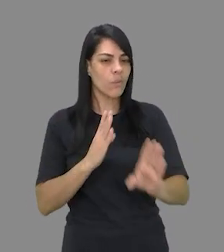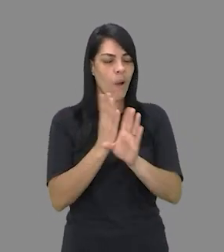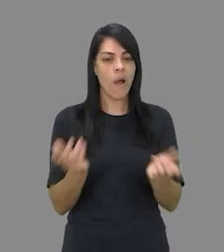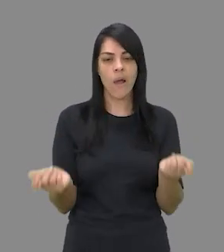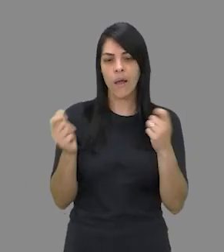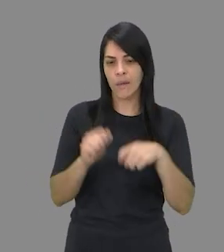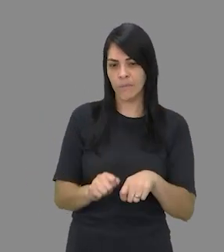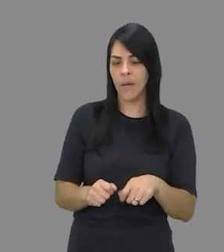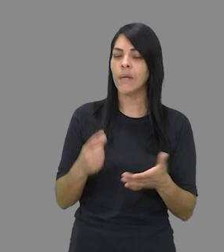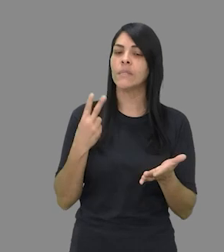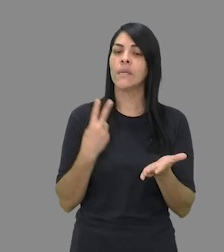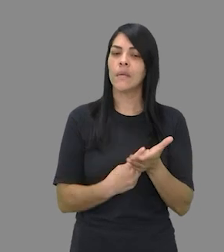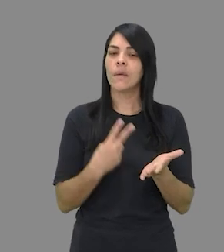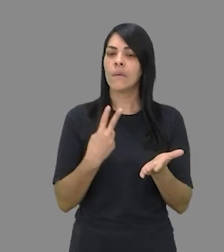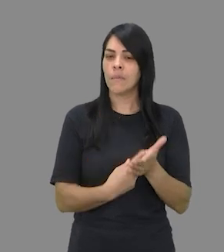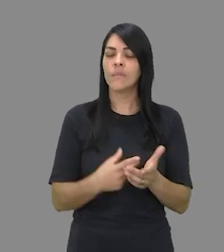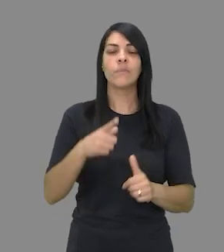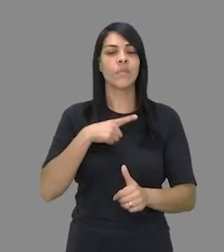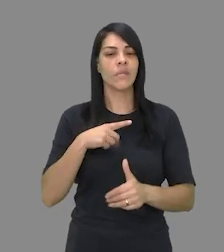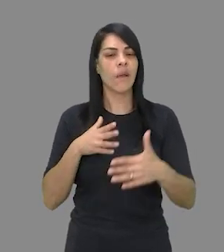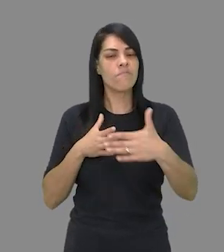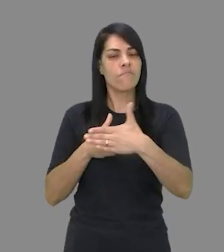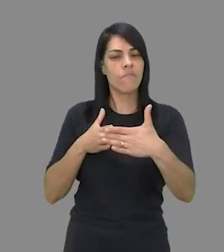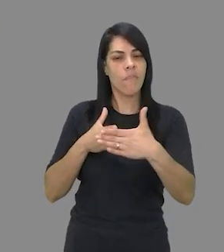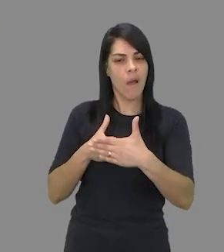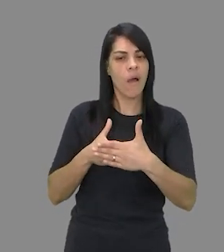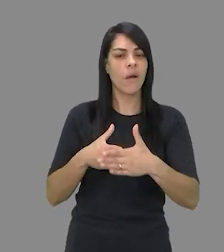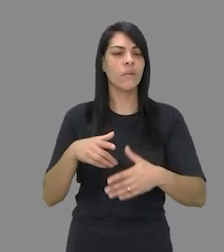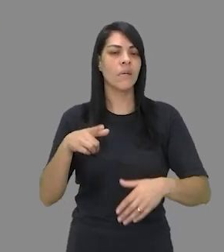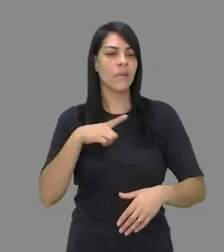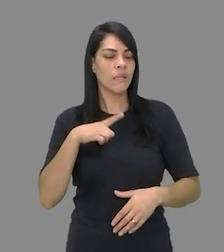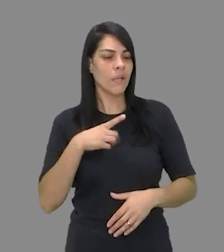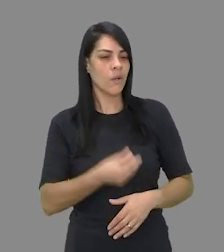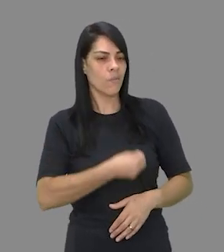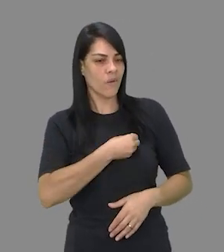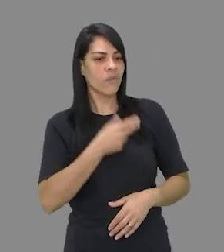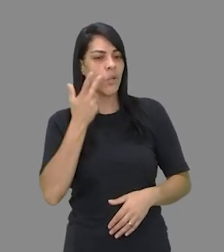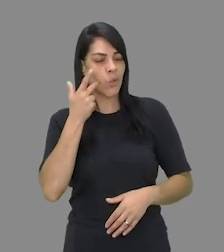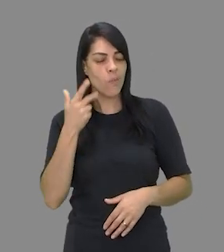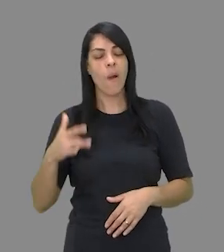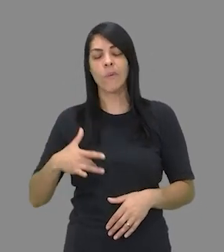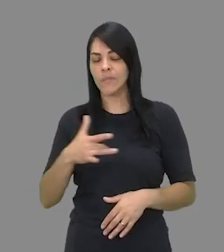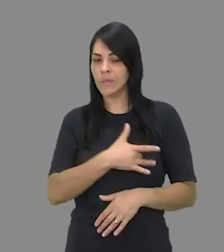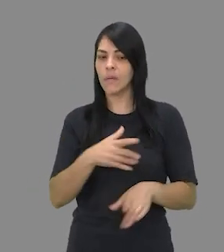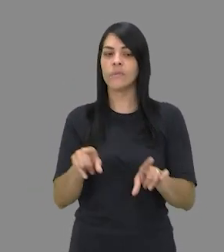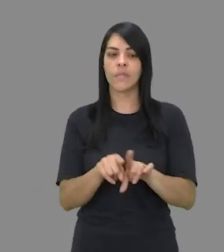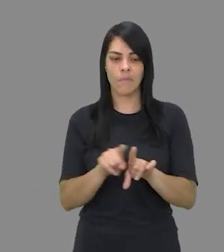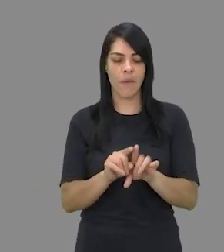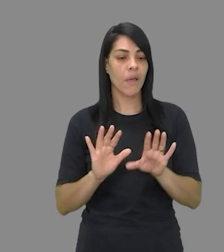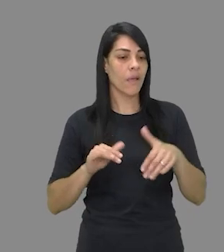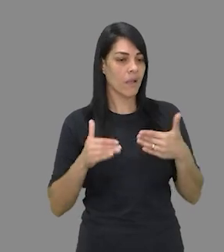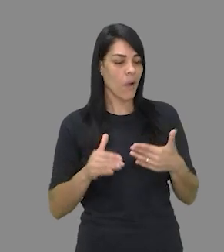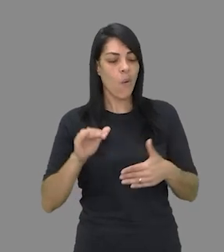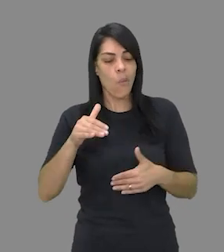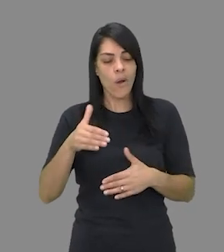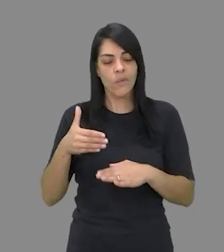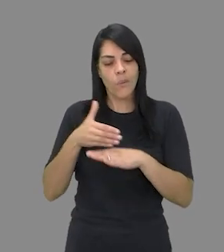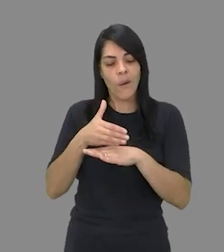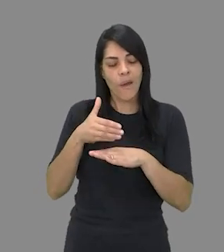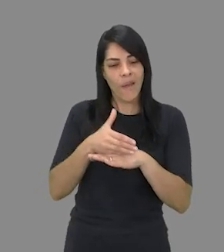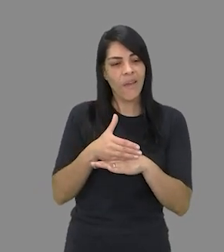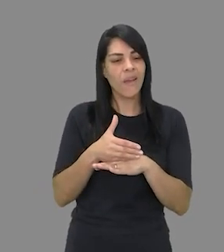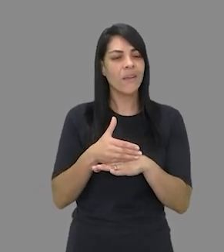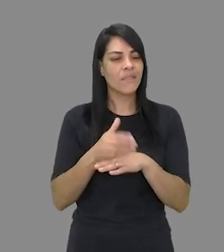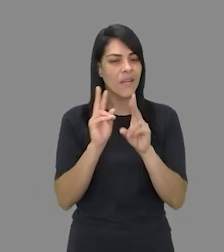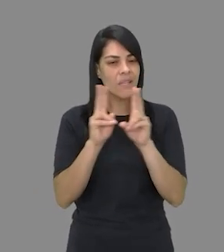possível, apesar das limitações físicas, ter uma vida normal e saudável. Aí é quando ela entra,